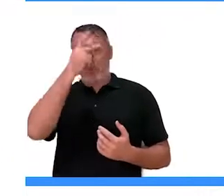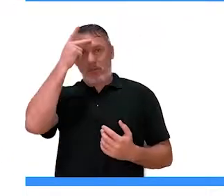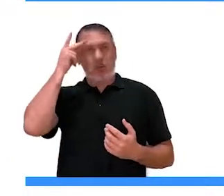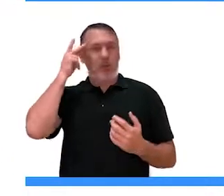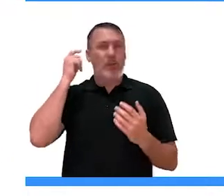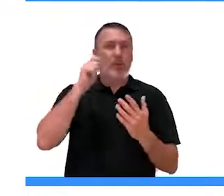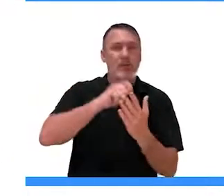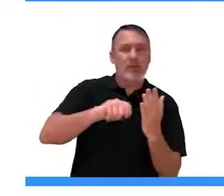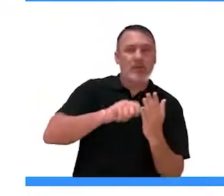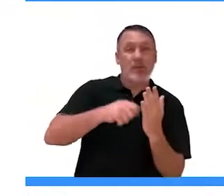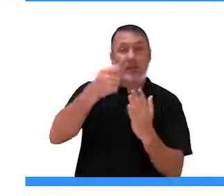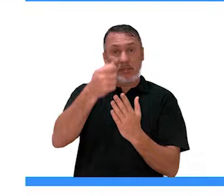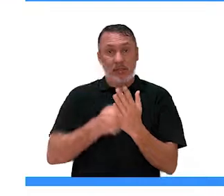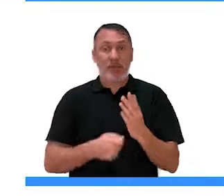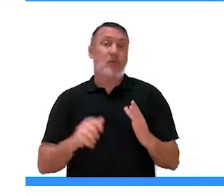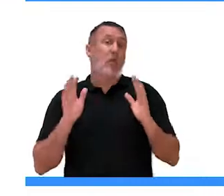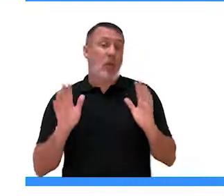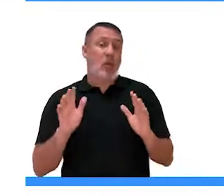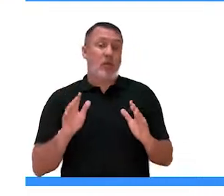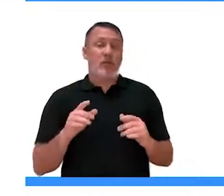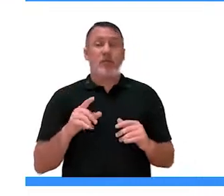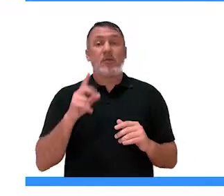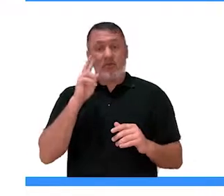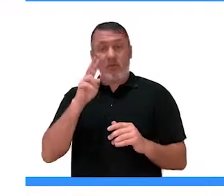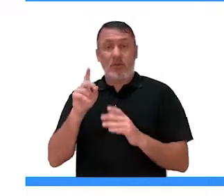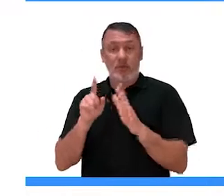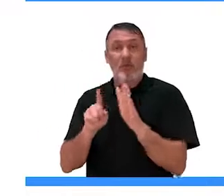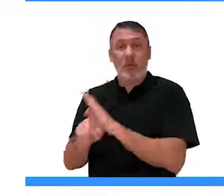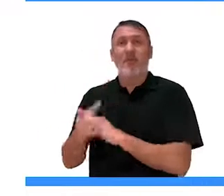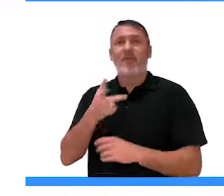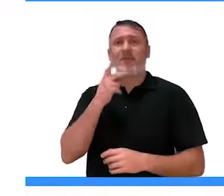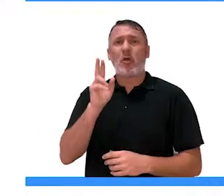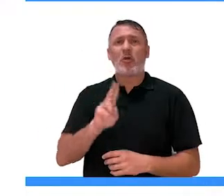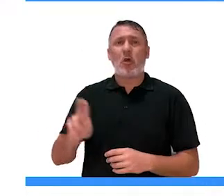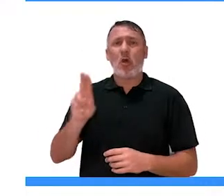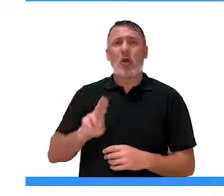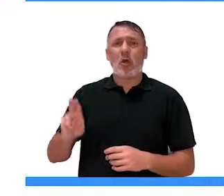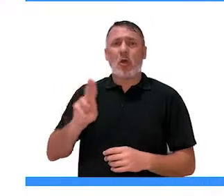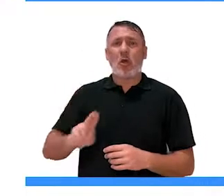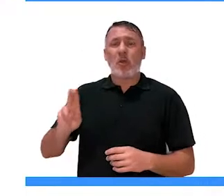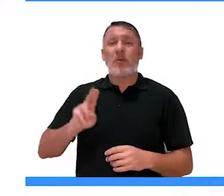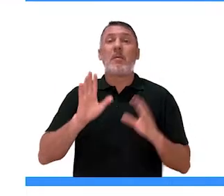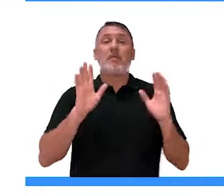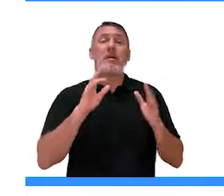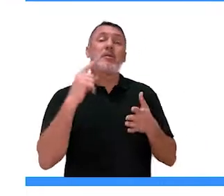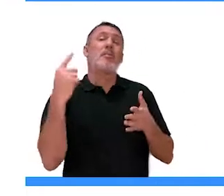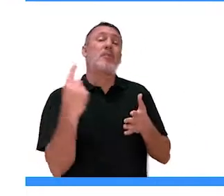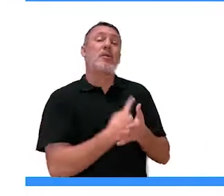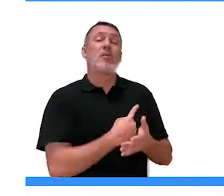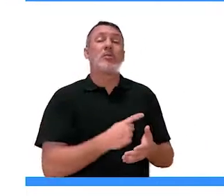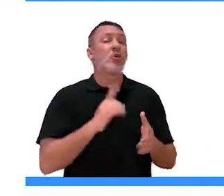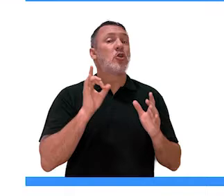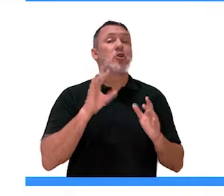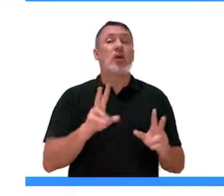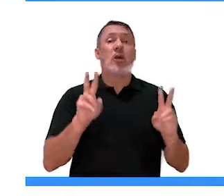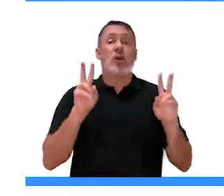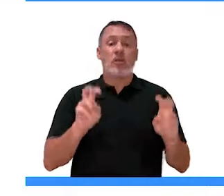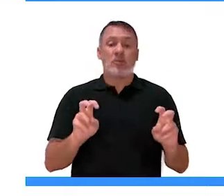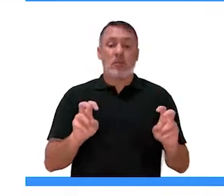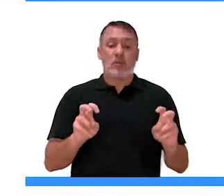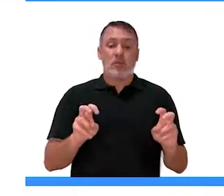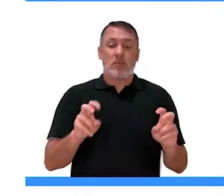do texto para... Tá vendo? Uma questão que vai falar do ouro e tá preocupada com as aspas, ouro do século